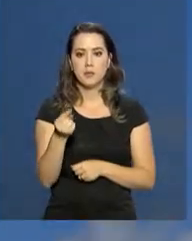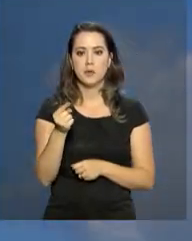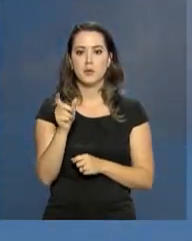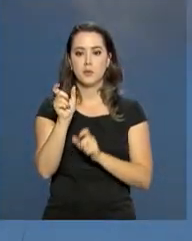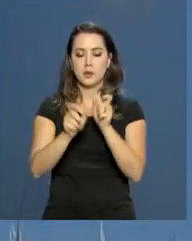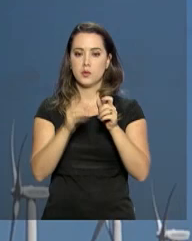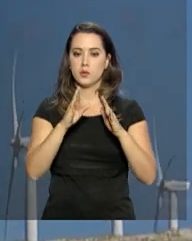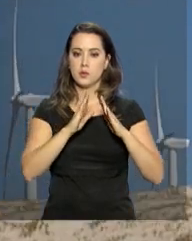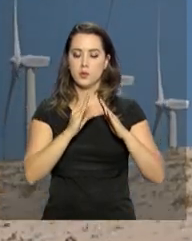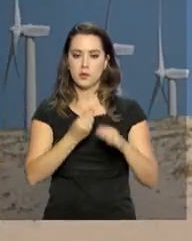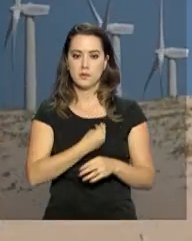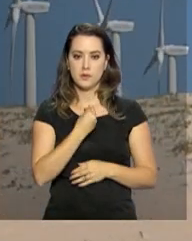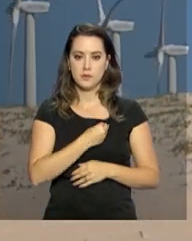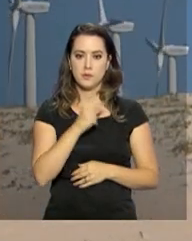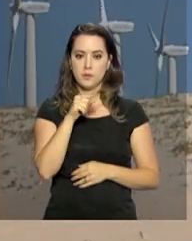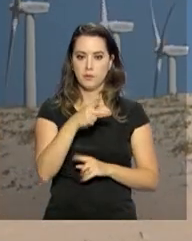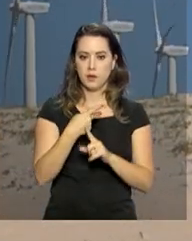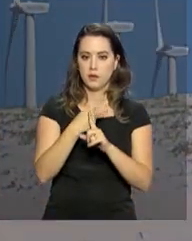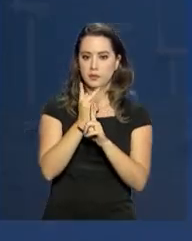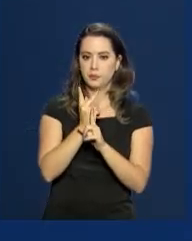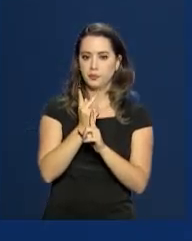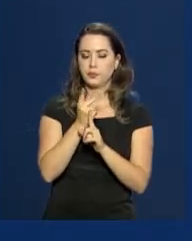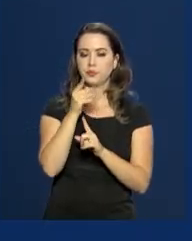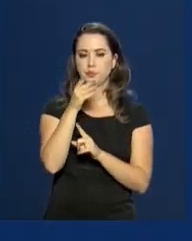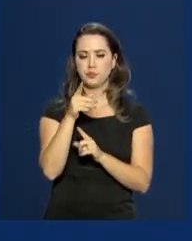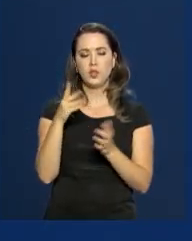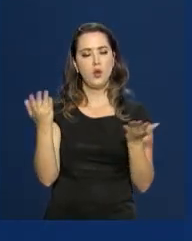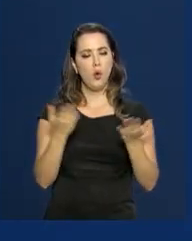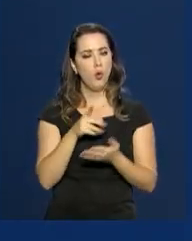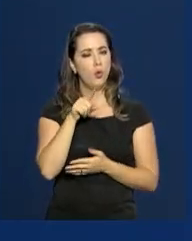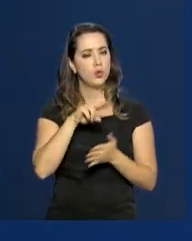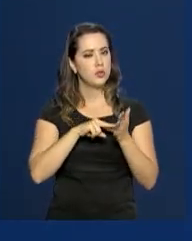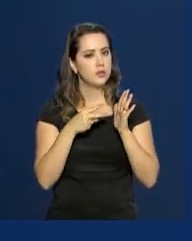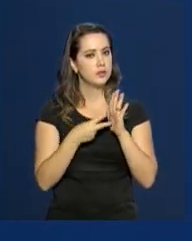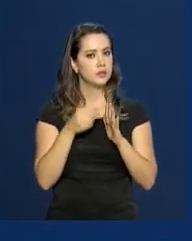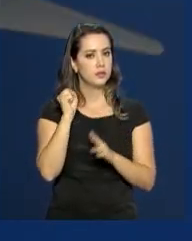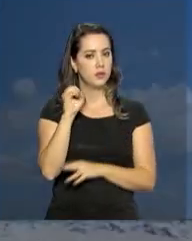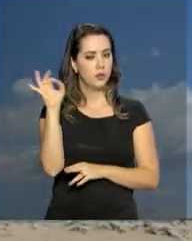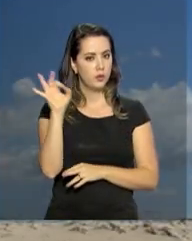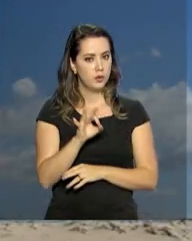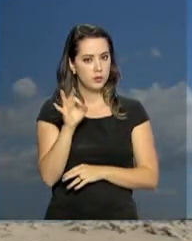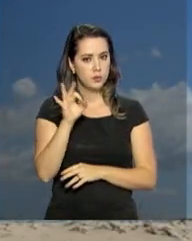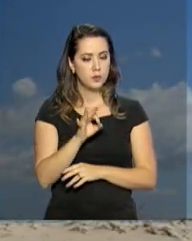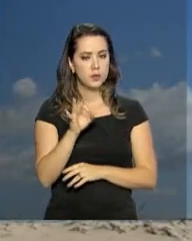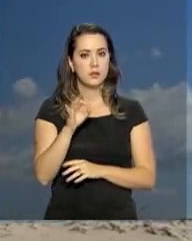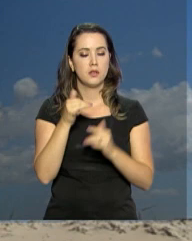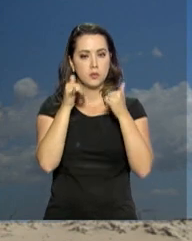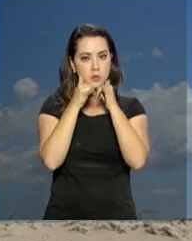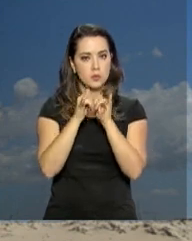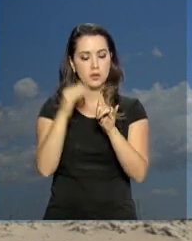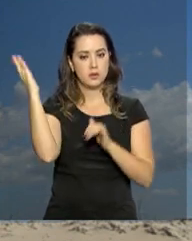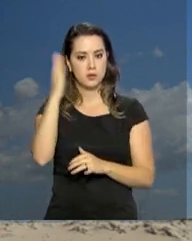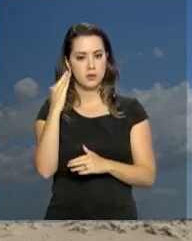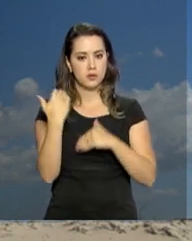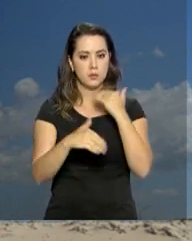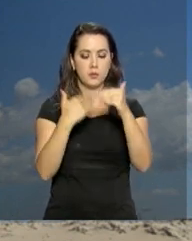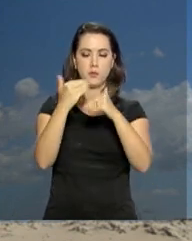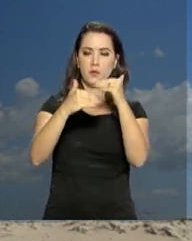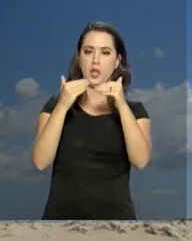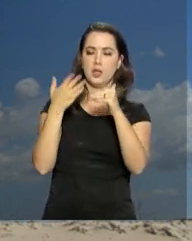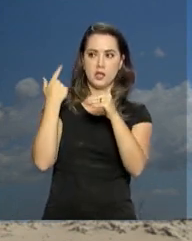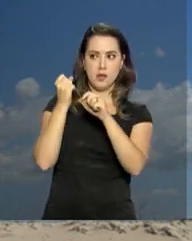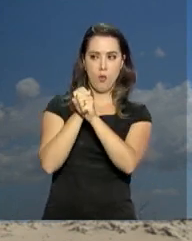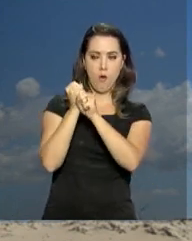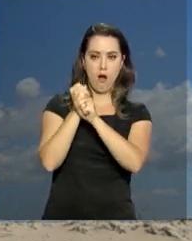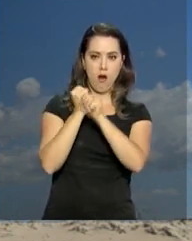as usinas eólicas respondem por cerca de oito por cento da energia produzida no brasil cresceu no último ano mais